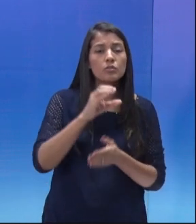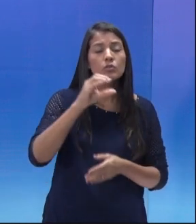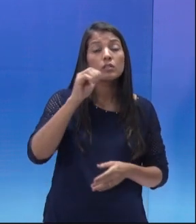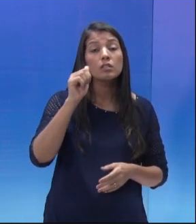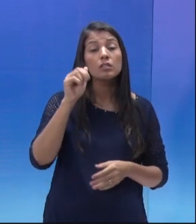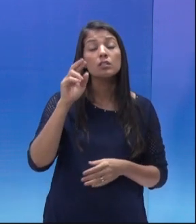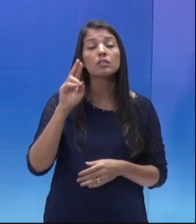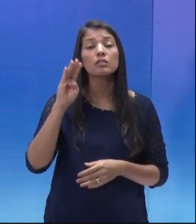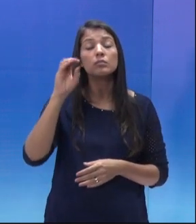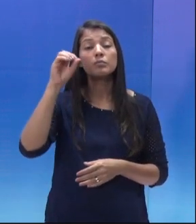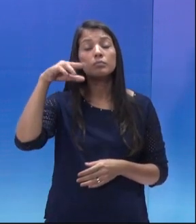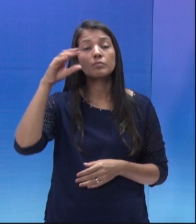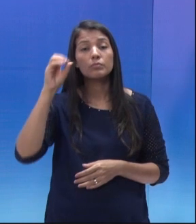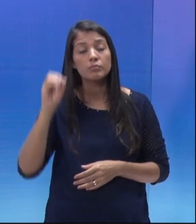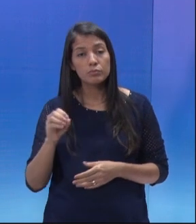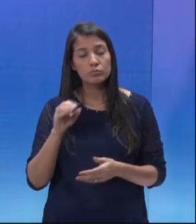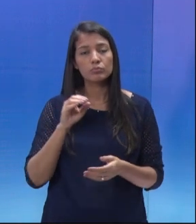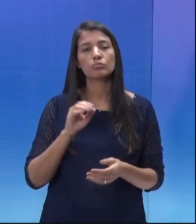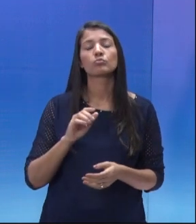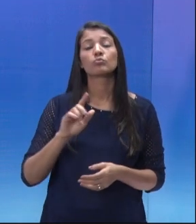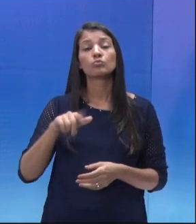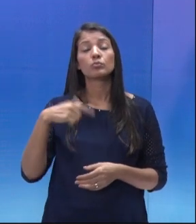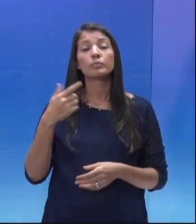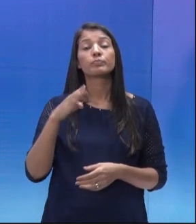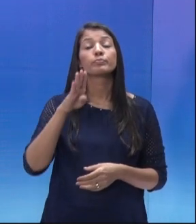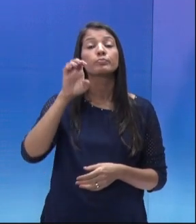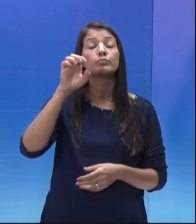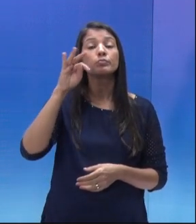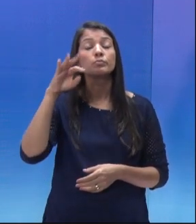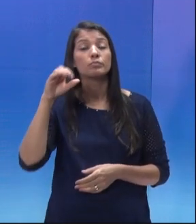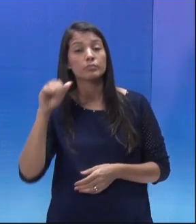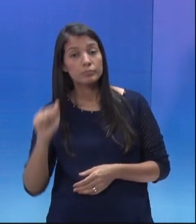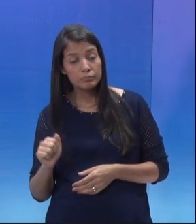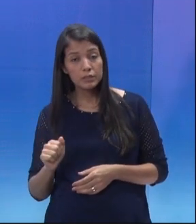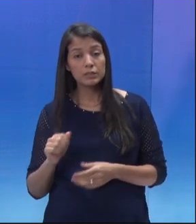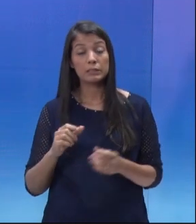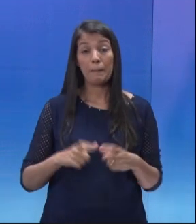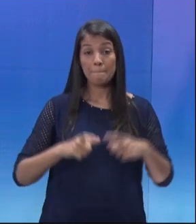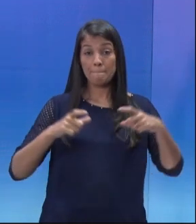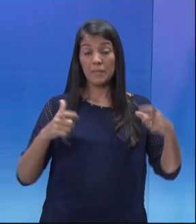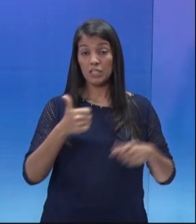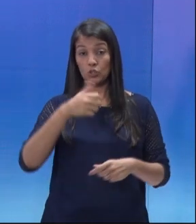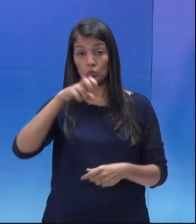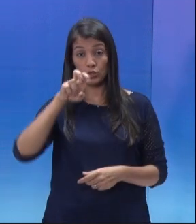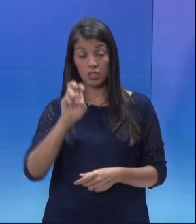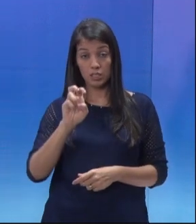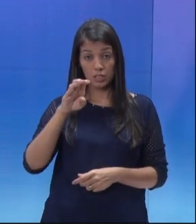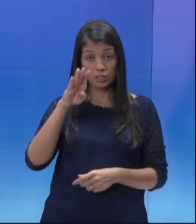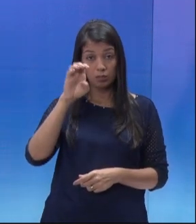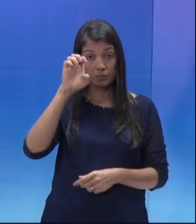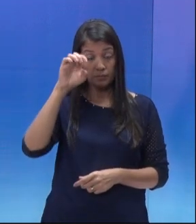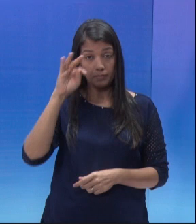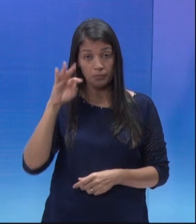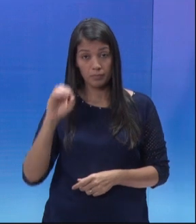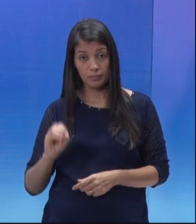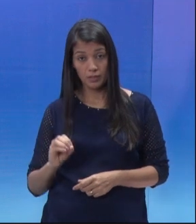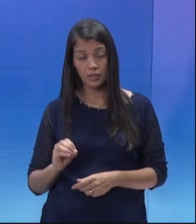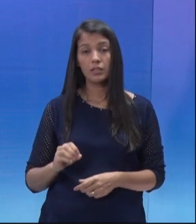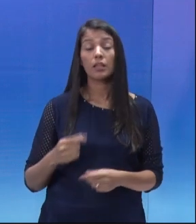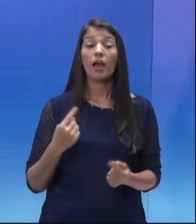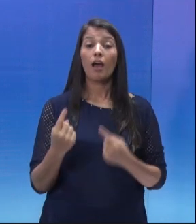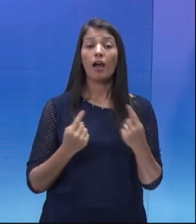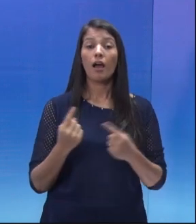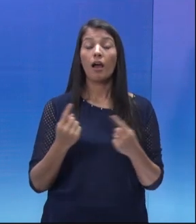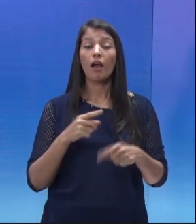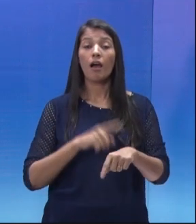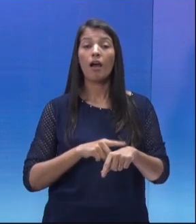partícula beta e que para um ser em vida, essa emissão, ela vai ser no máximo 15 betas por minuto para